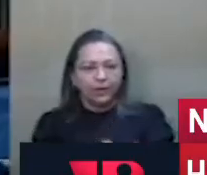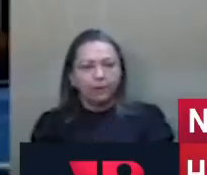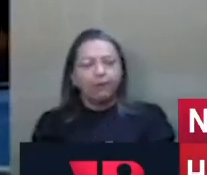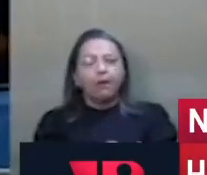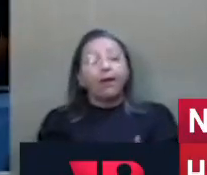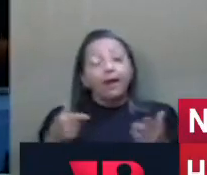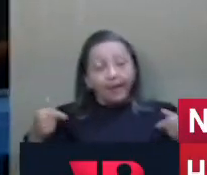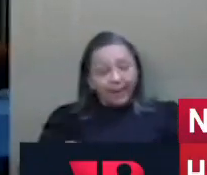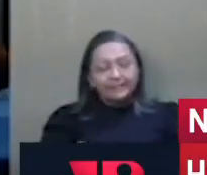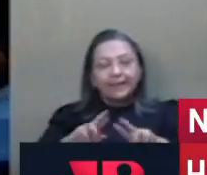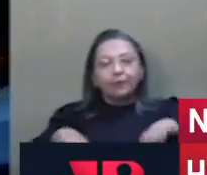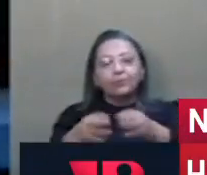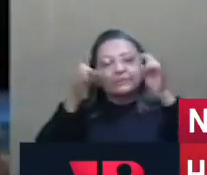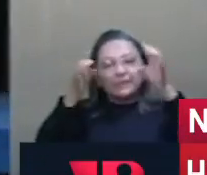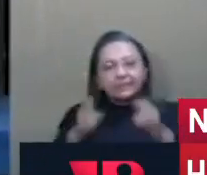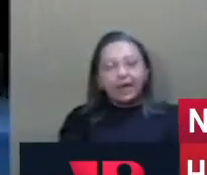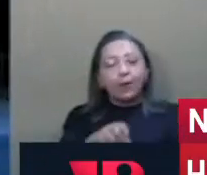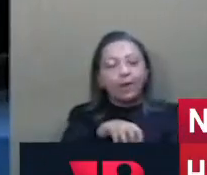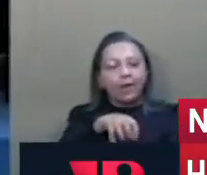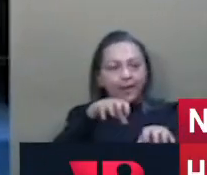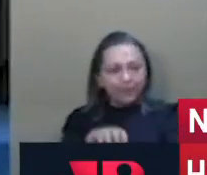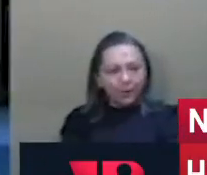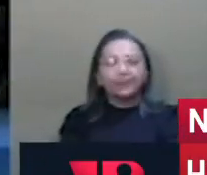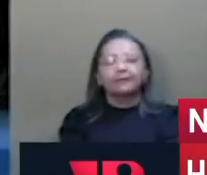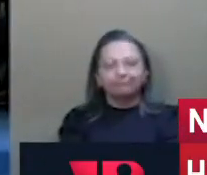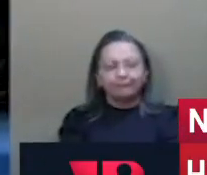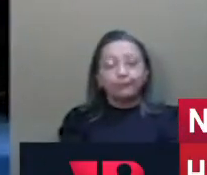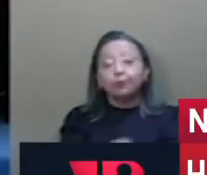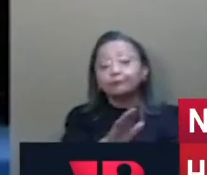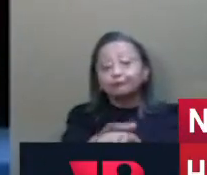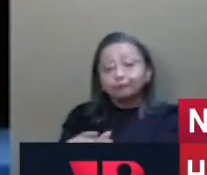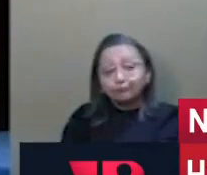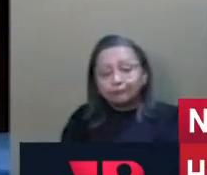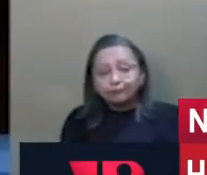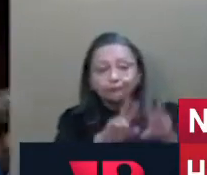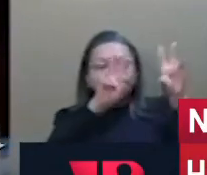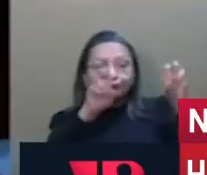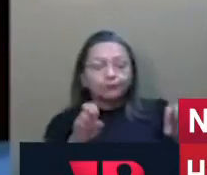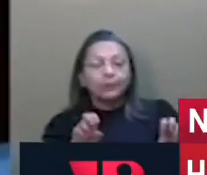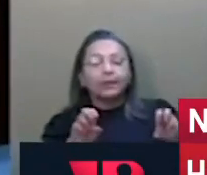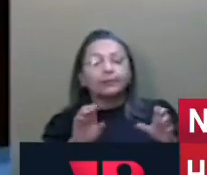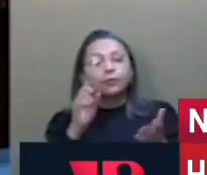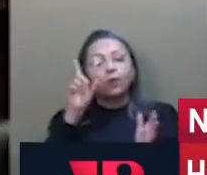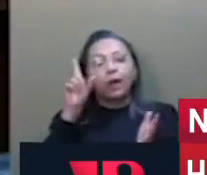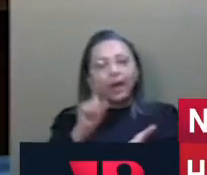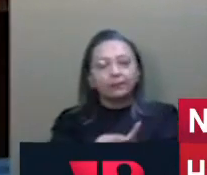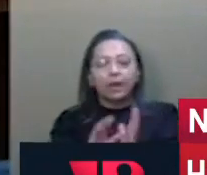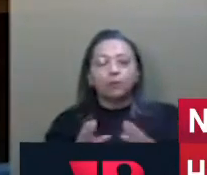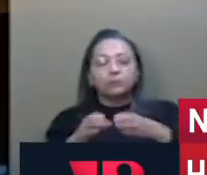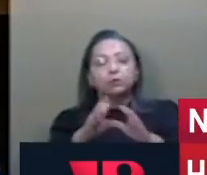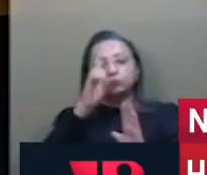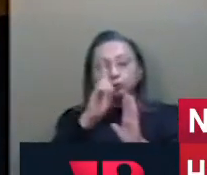tributária é um desses temas, mas agora, nessa reta final de primeiro semestre do ano legislativo,